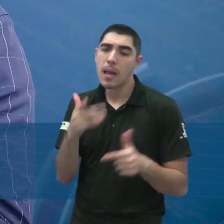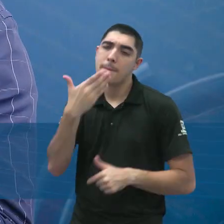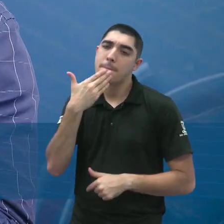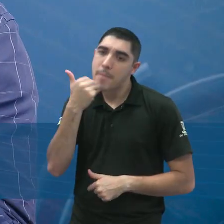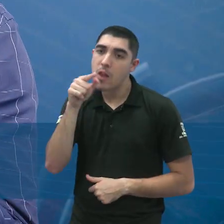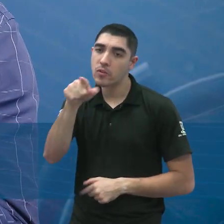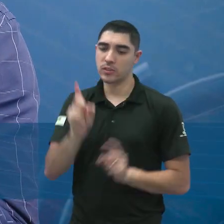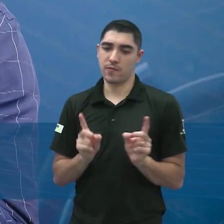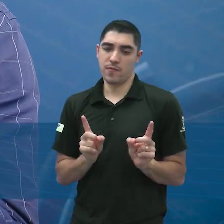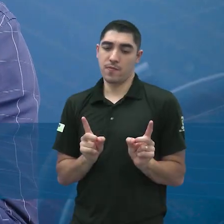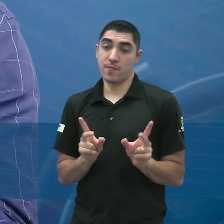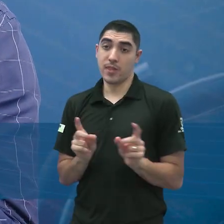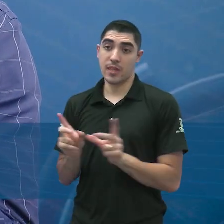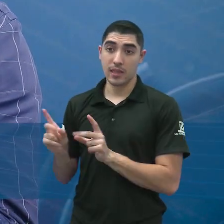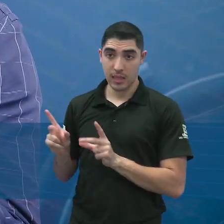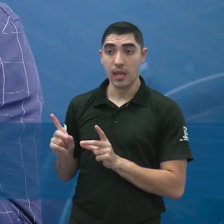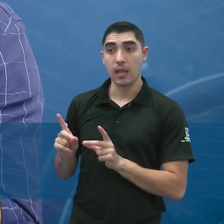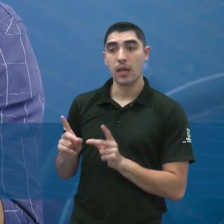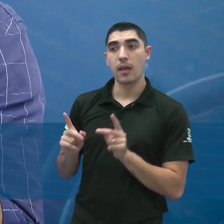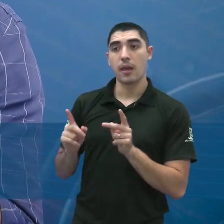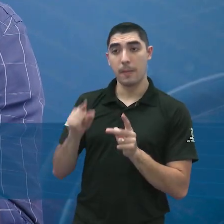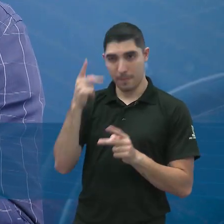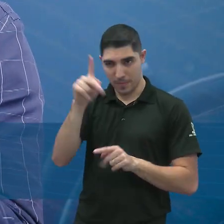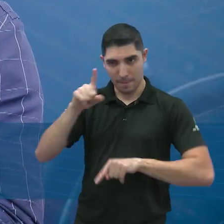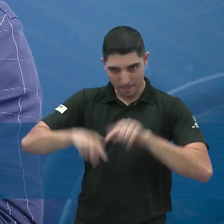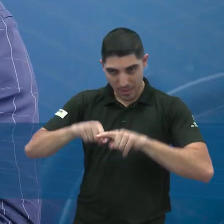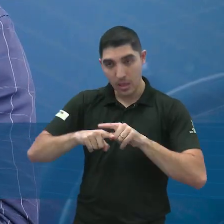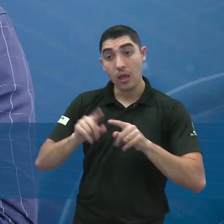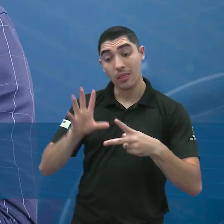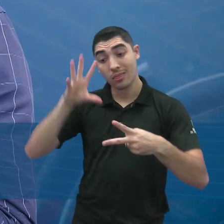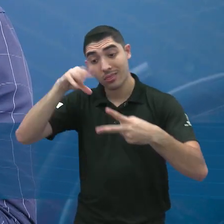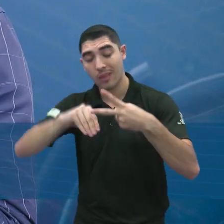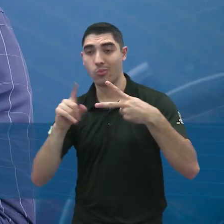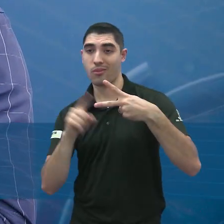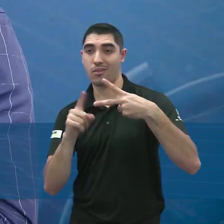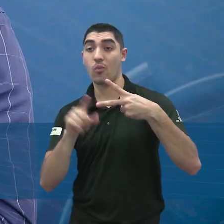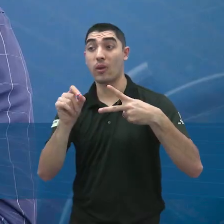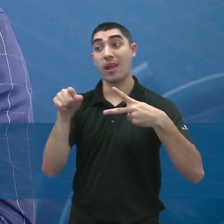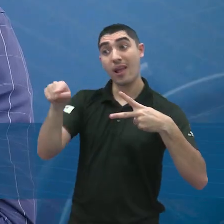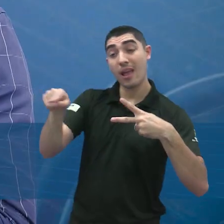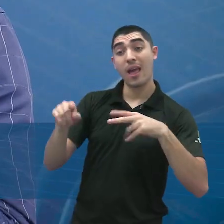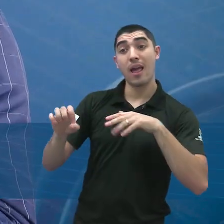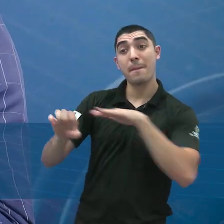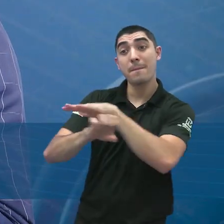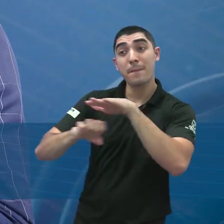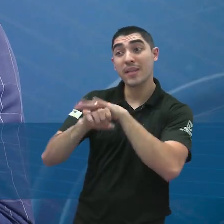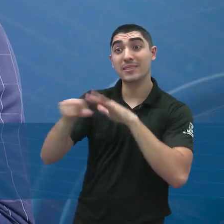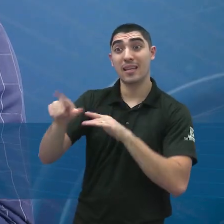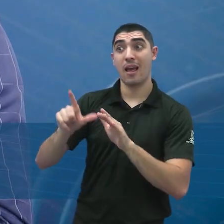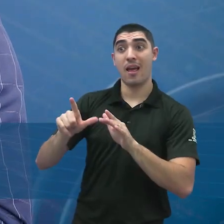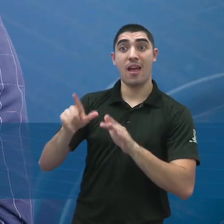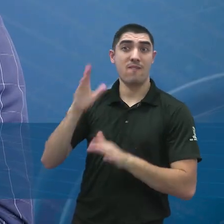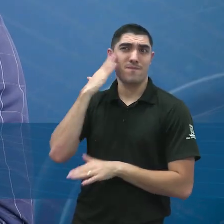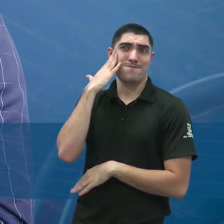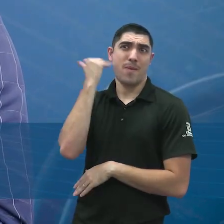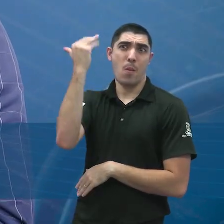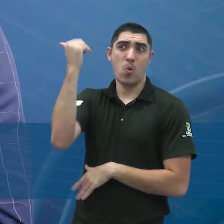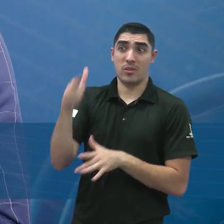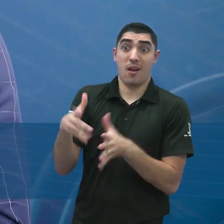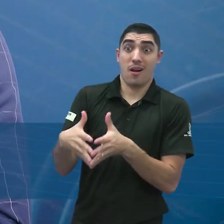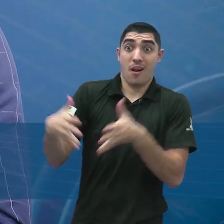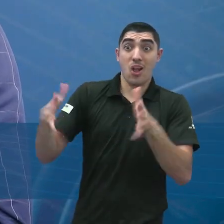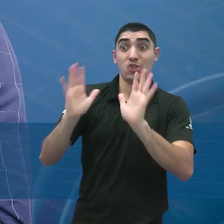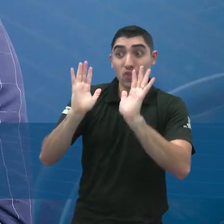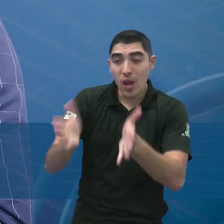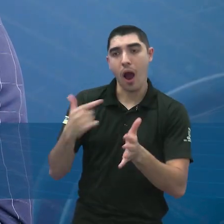começar a vender seus produtos dentro de grandes parceiros, onde você consegue a taxa para você entrar é muito simples hoje em dia, basta você fazer